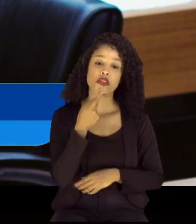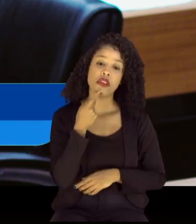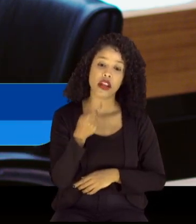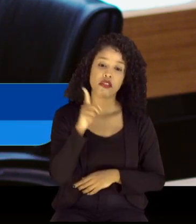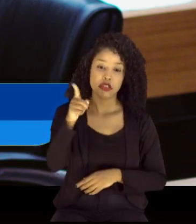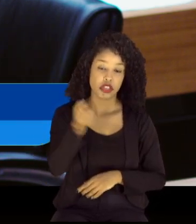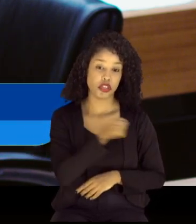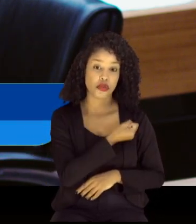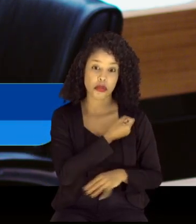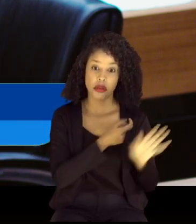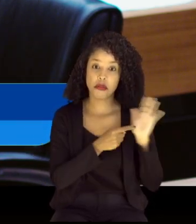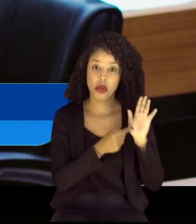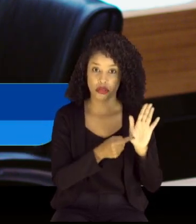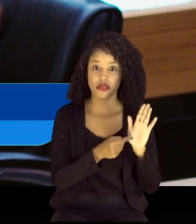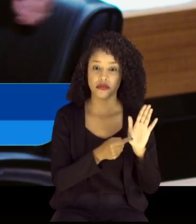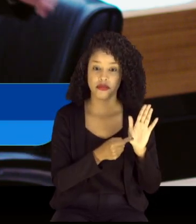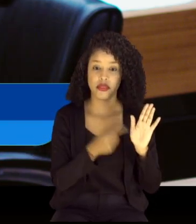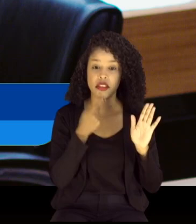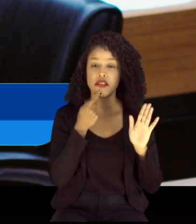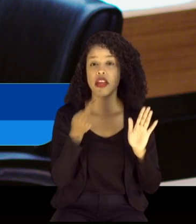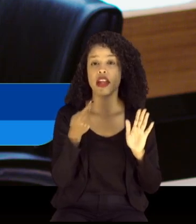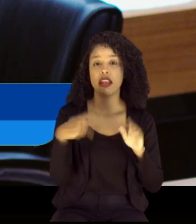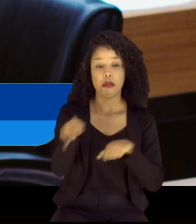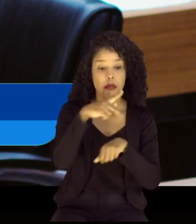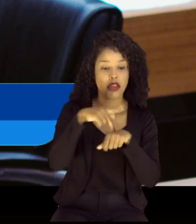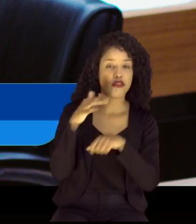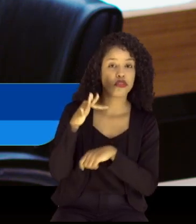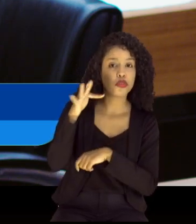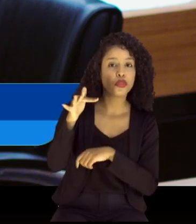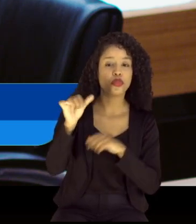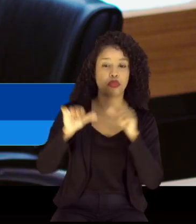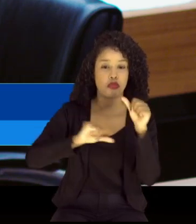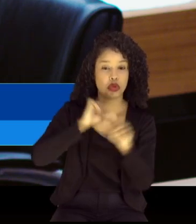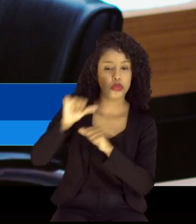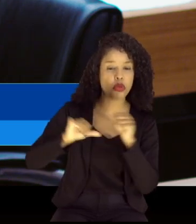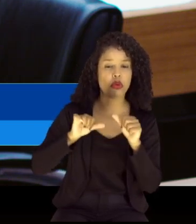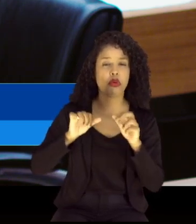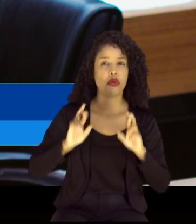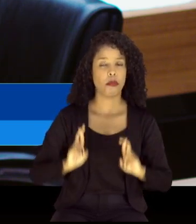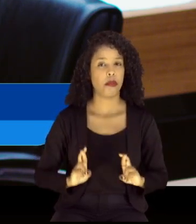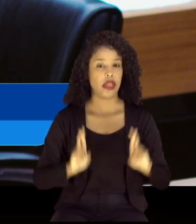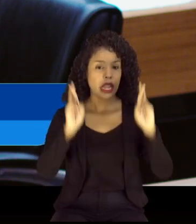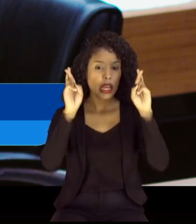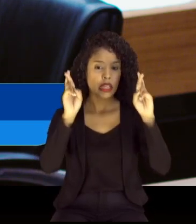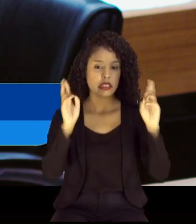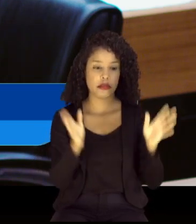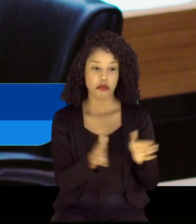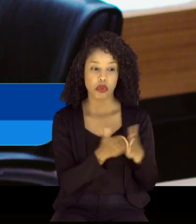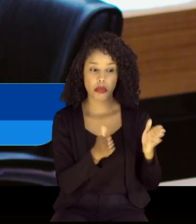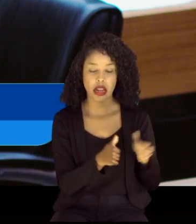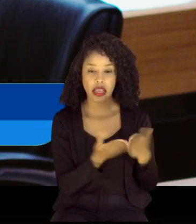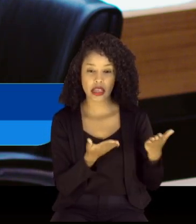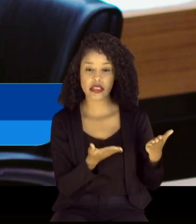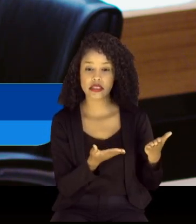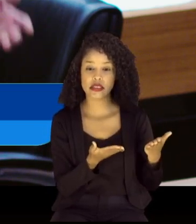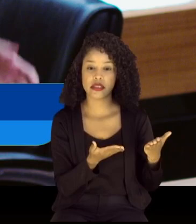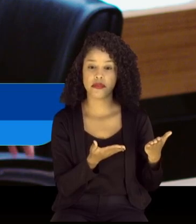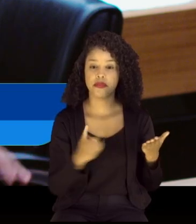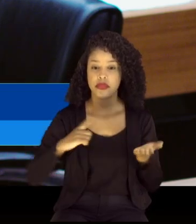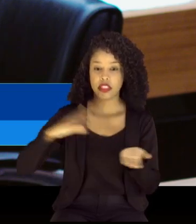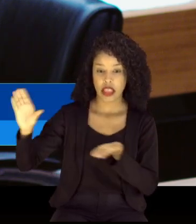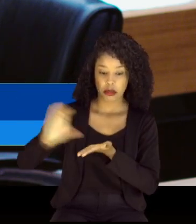cá. Se fala de um país do futuro, de um país que mudou, do país da esperança, do país que combate a pobreza, do país que